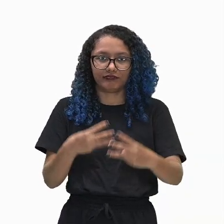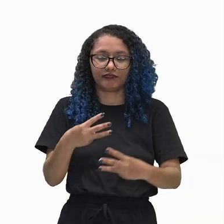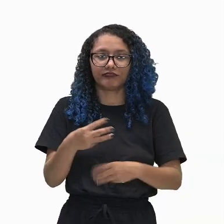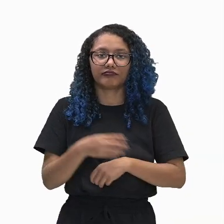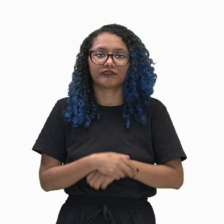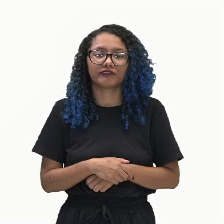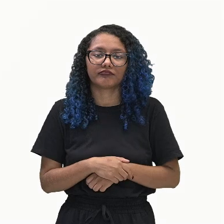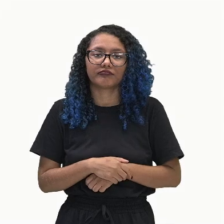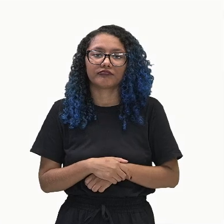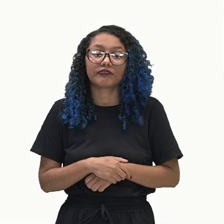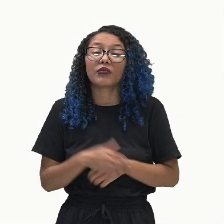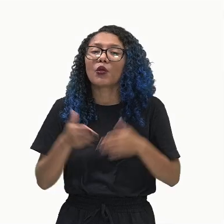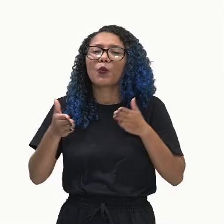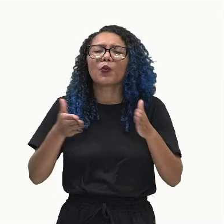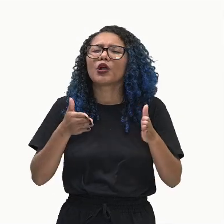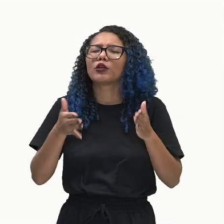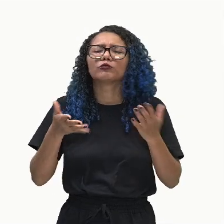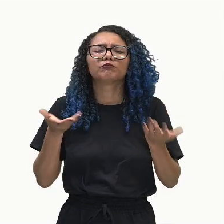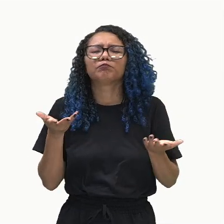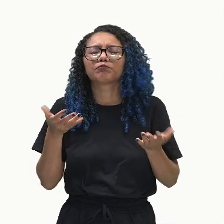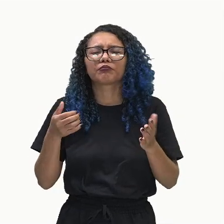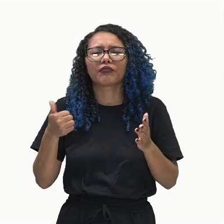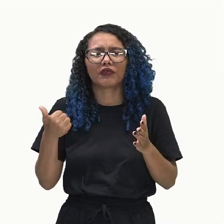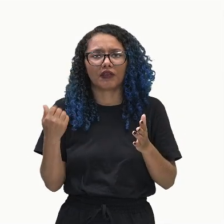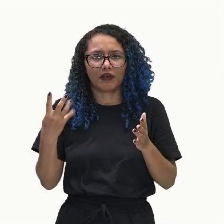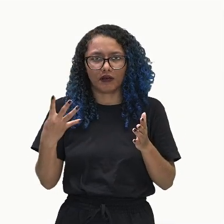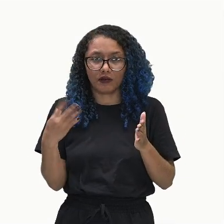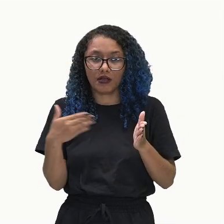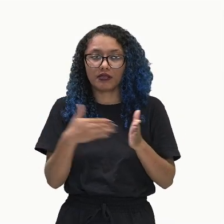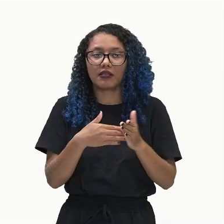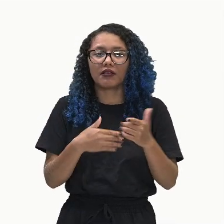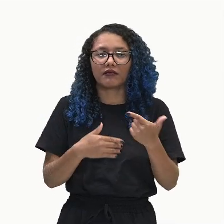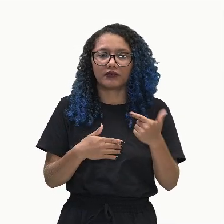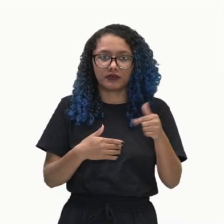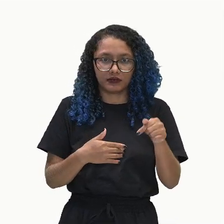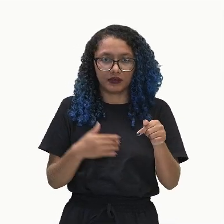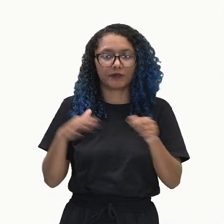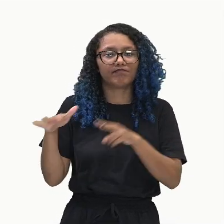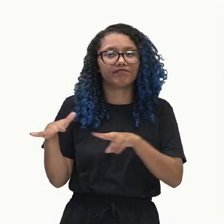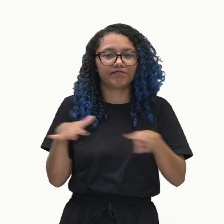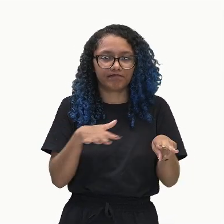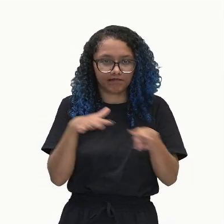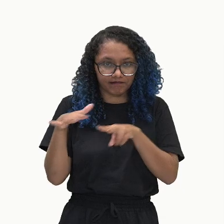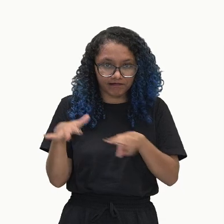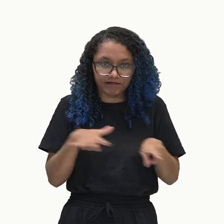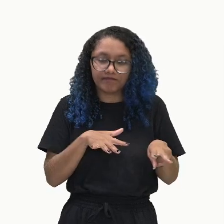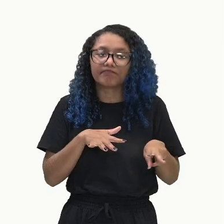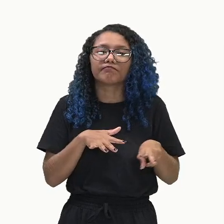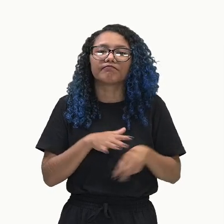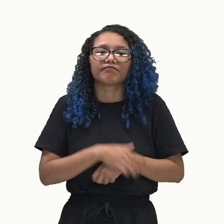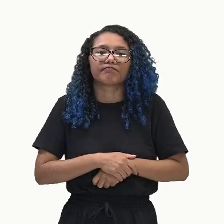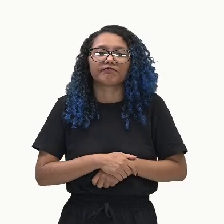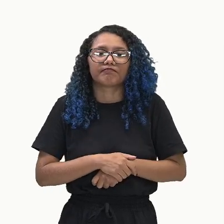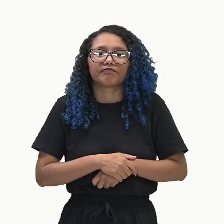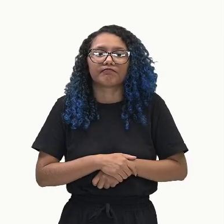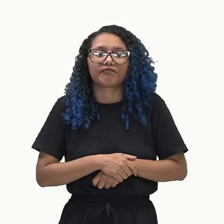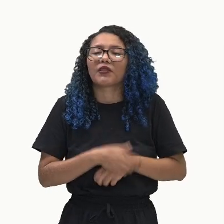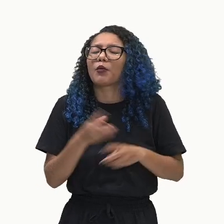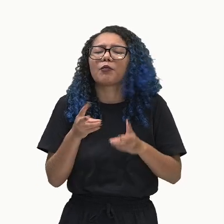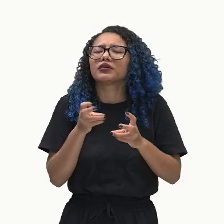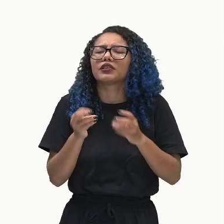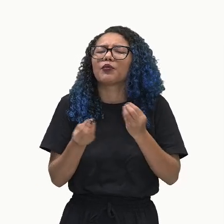segundo trimestre ele vai ter uma duração de 14 a 27 semanas, e o que vamos observar aí